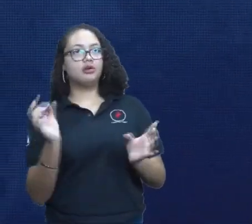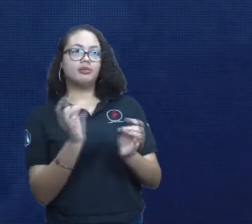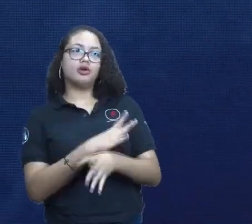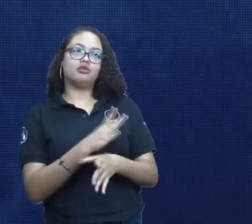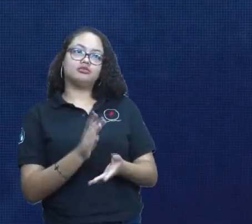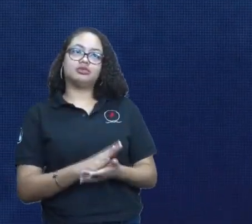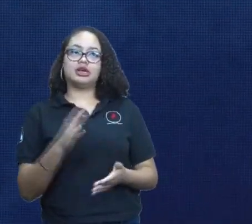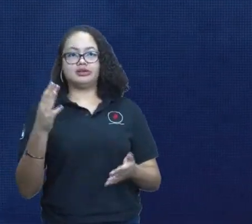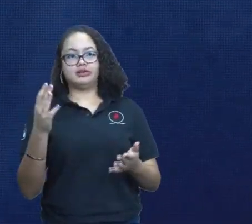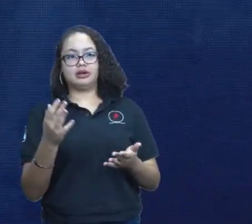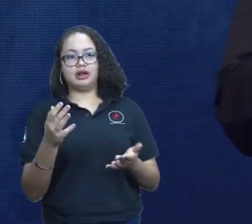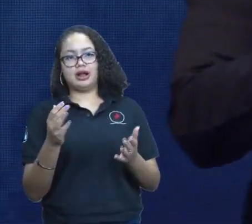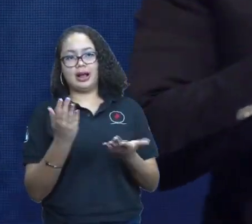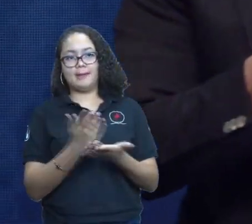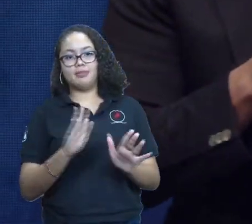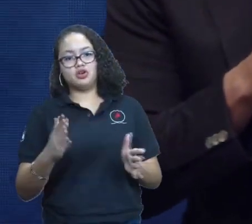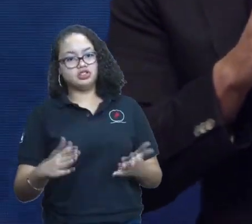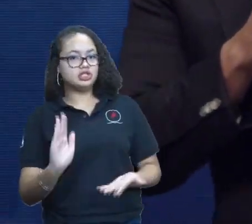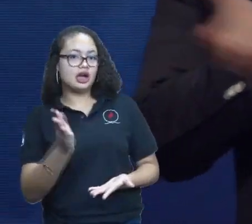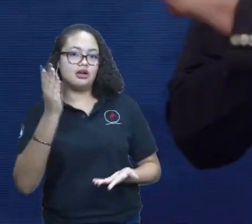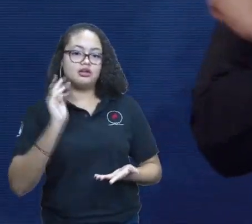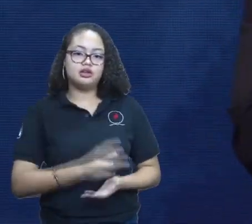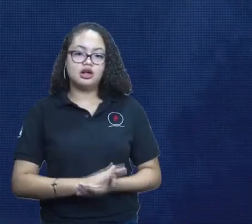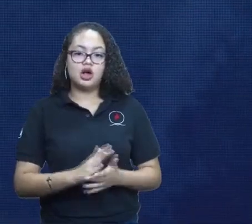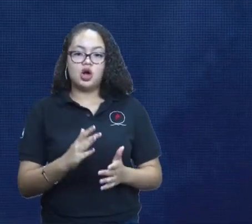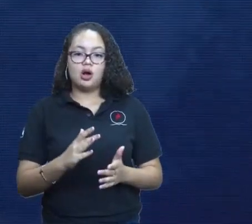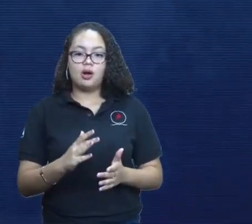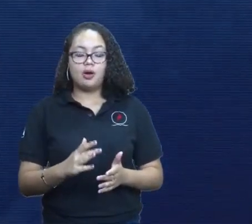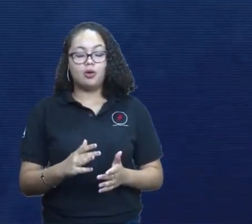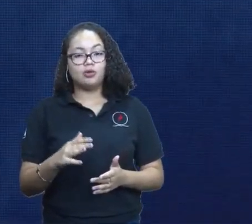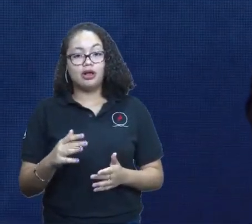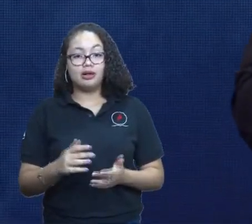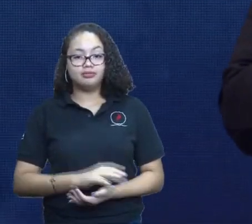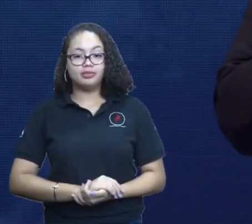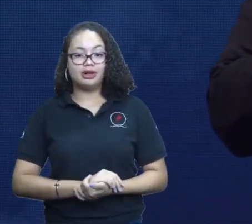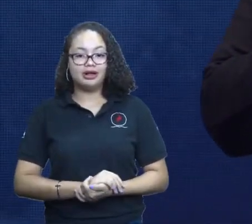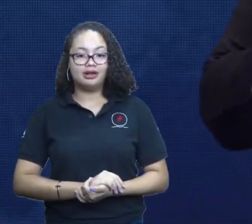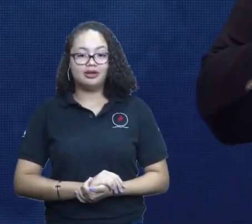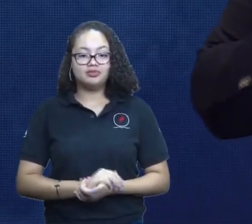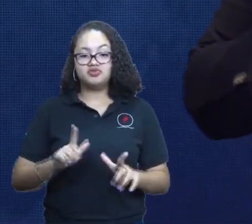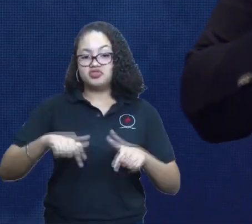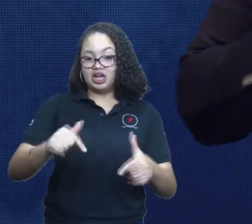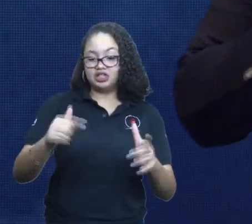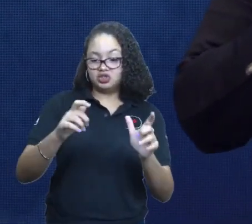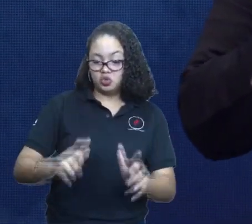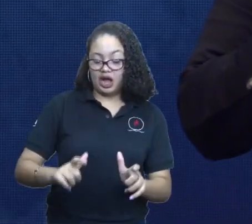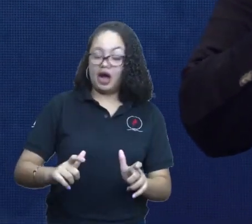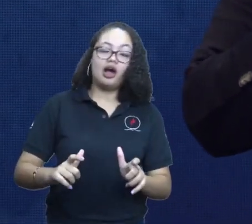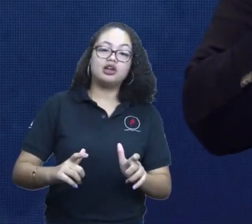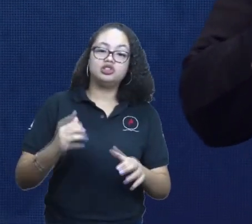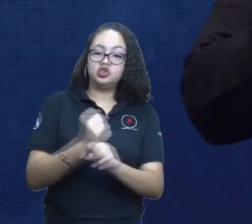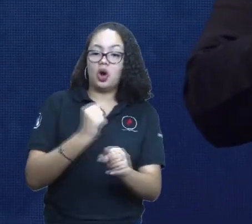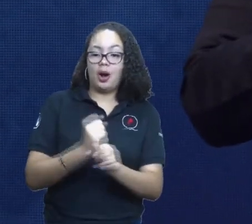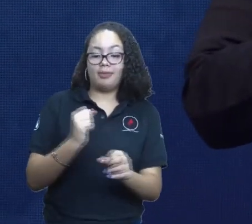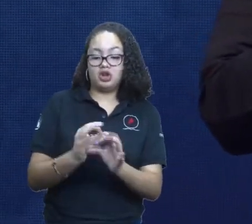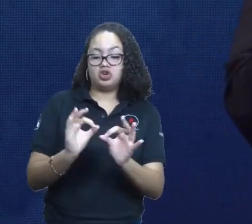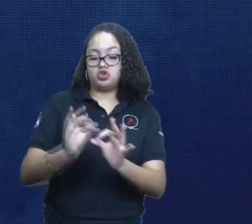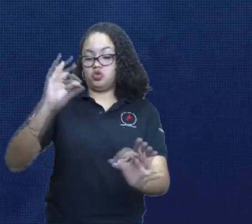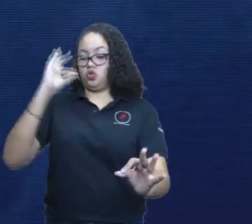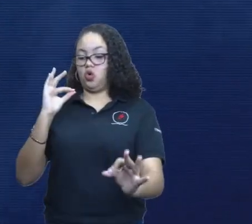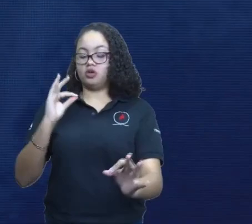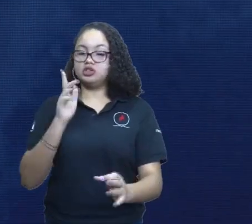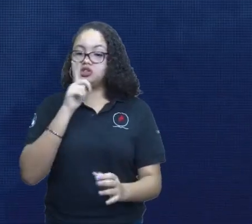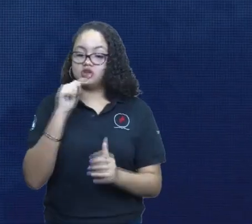já matei o negócio é fazer o canteiro de obra O mais longe do Rio possível Essa é a sua ideia Ok